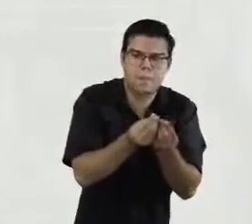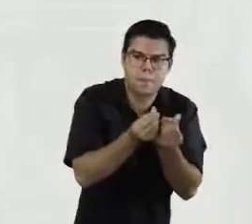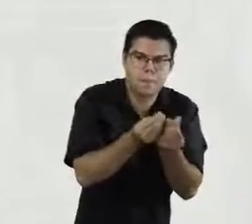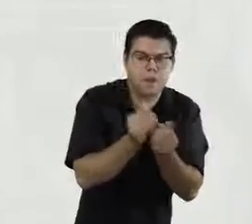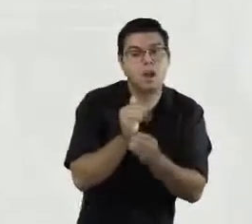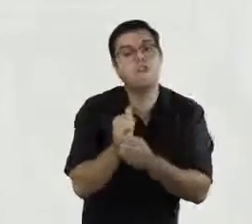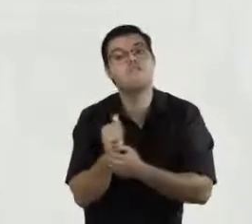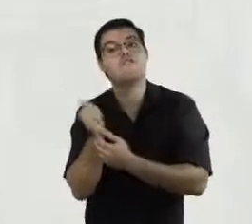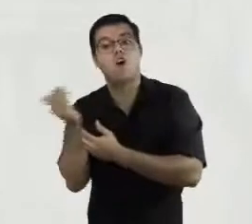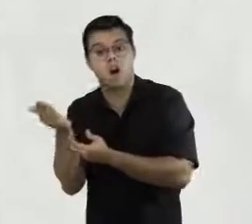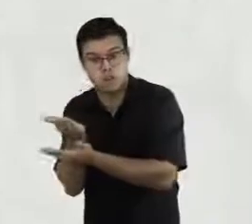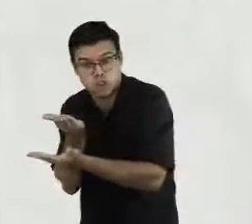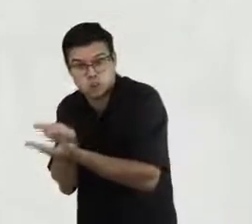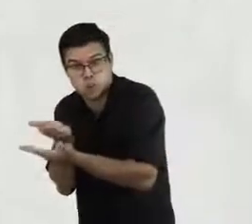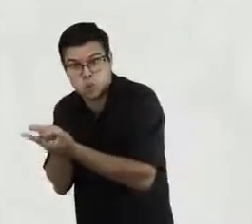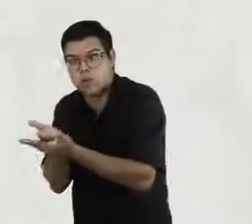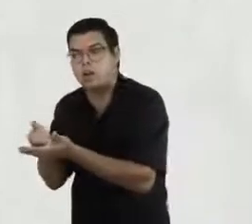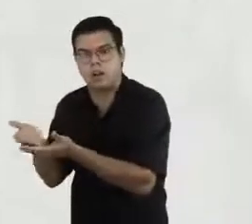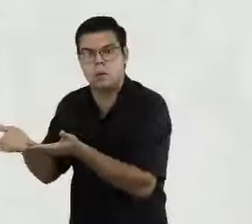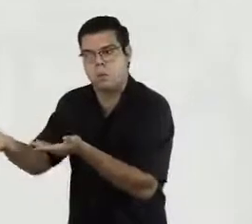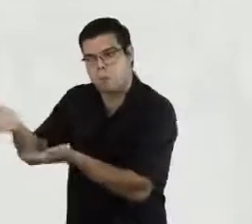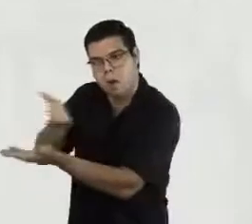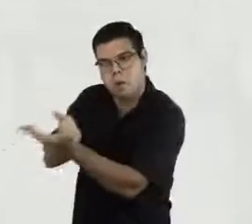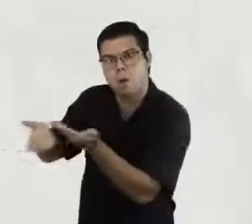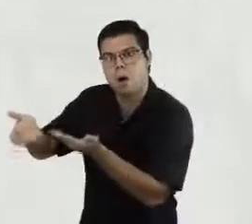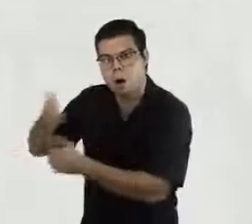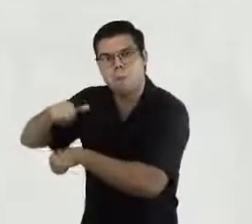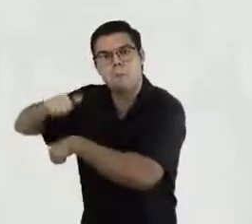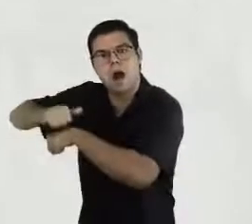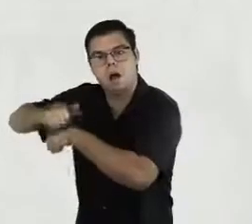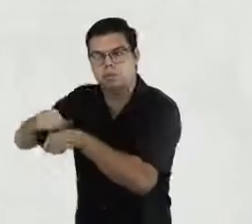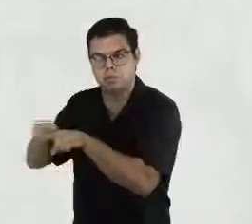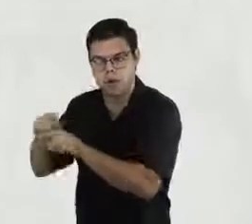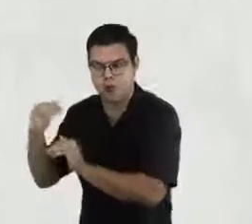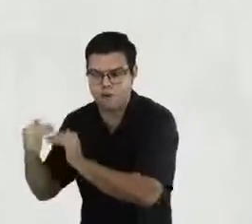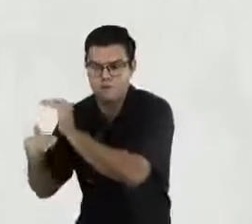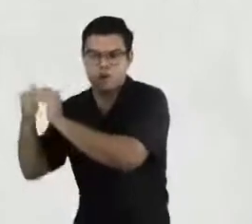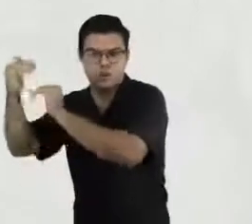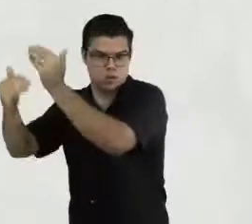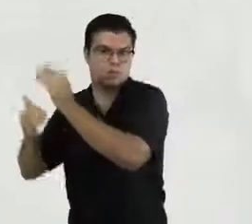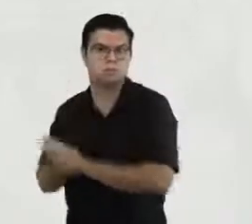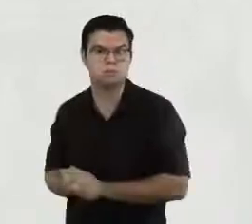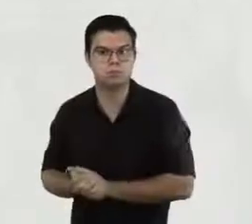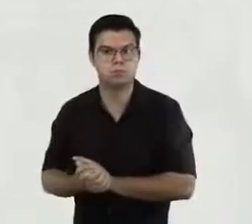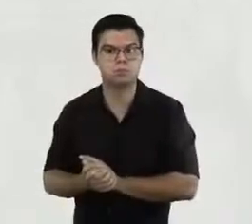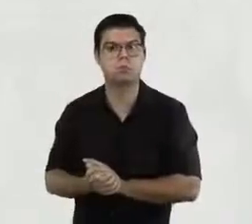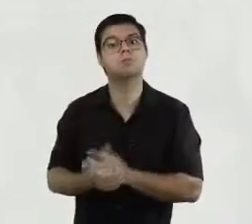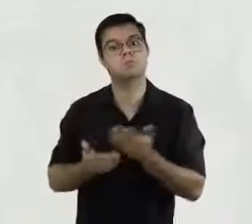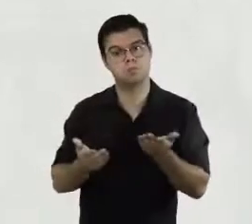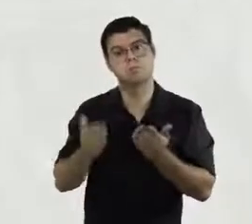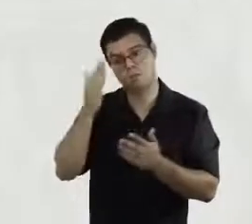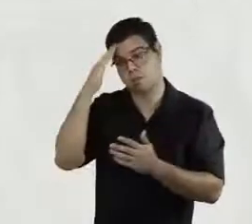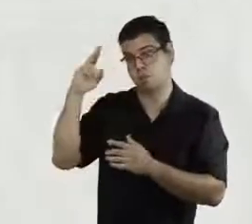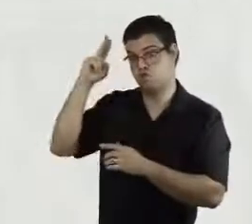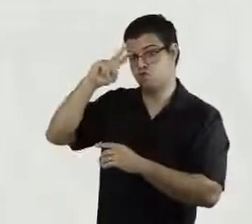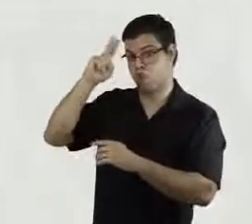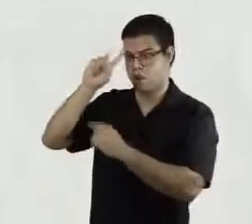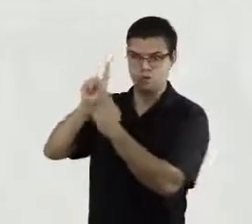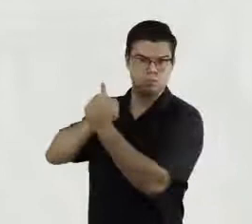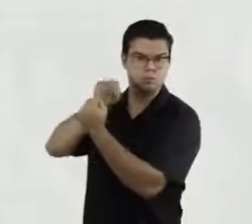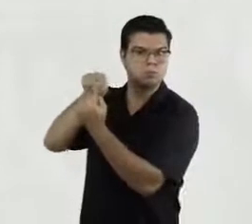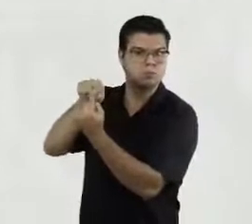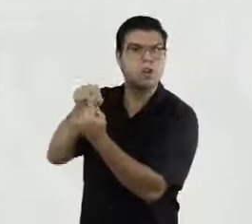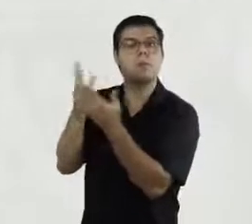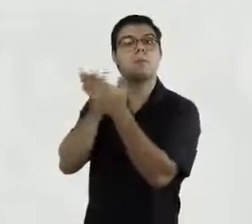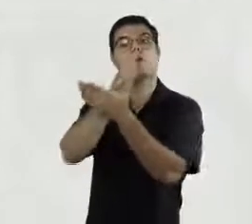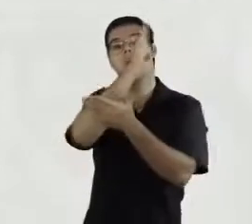E externo, estudo de sua integração material e sua evolução. Sob o ponto de vista, então, da sua história, a